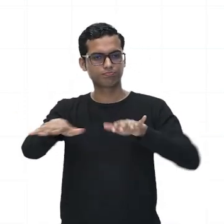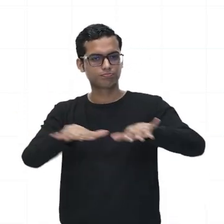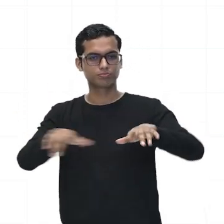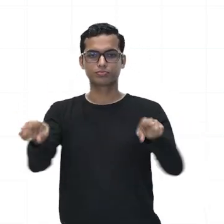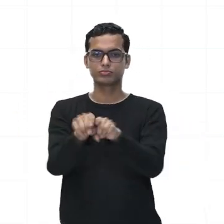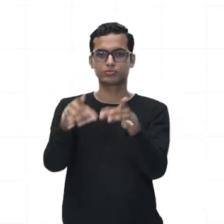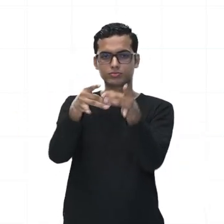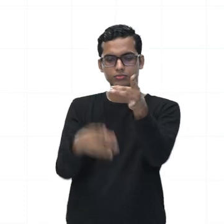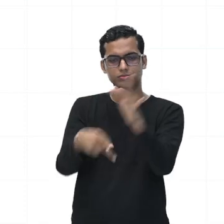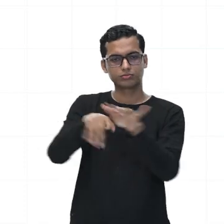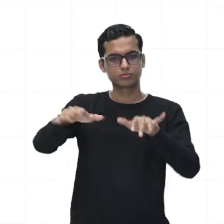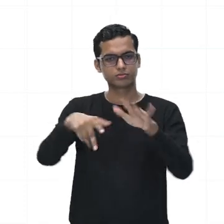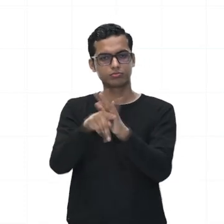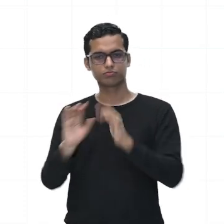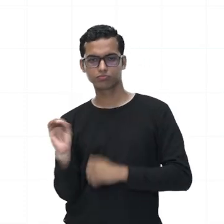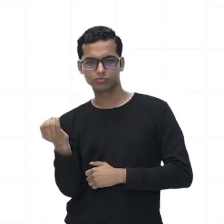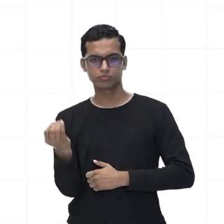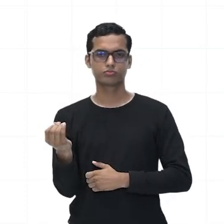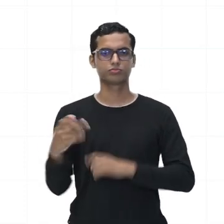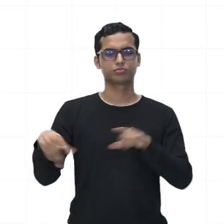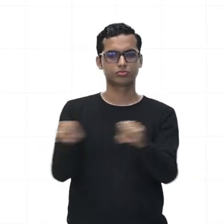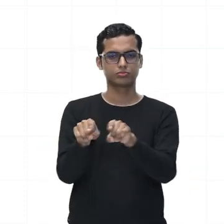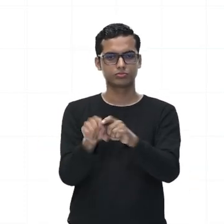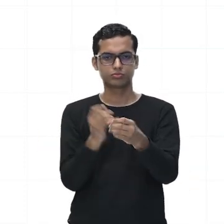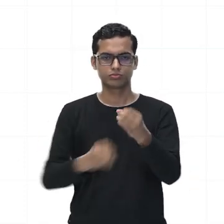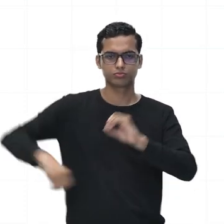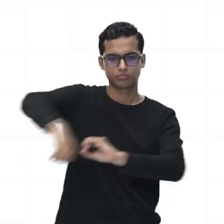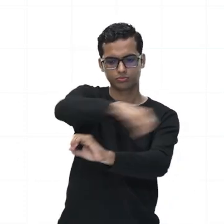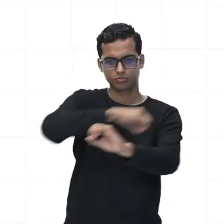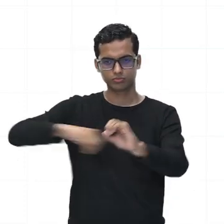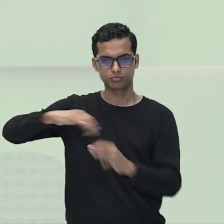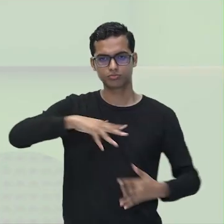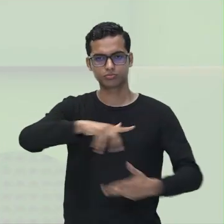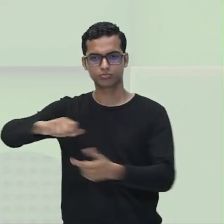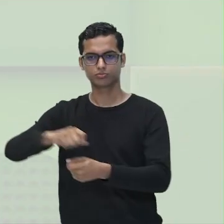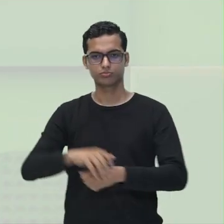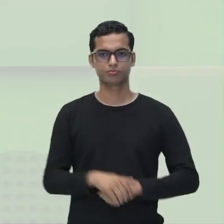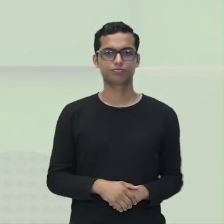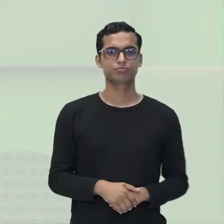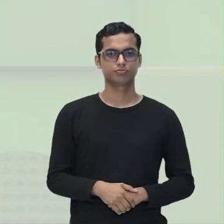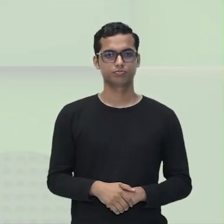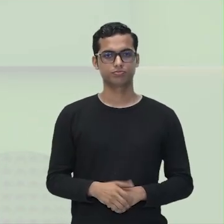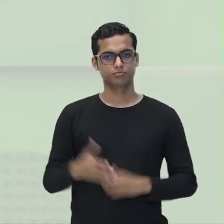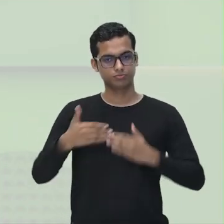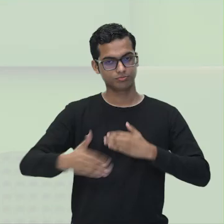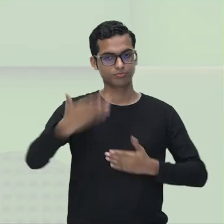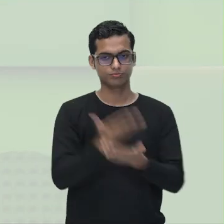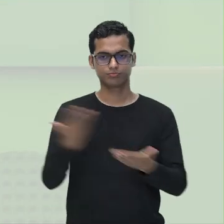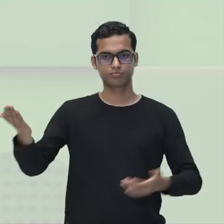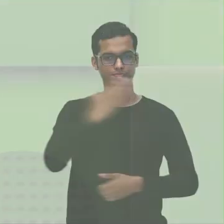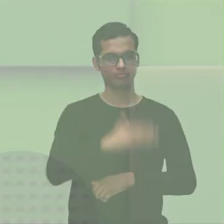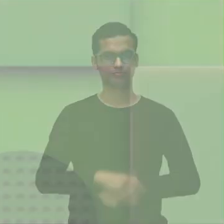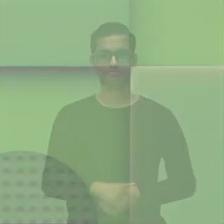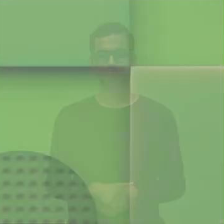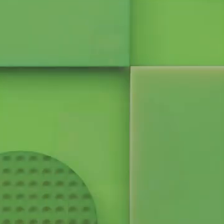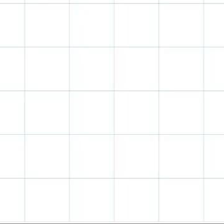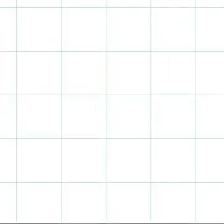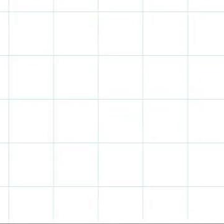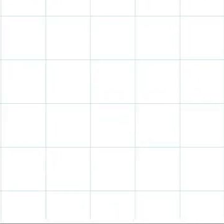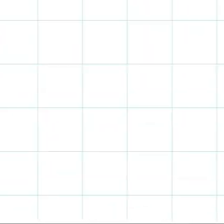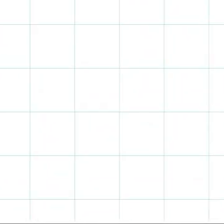detalhamento, movimentos de rotação e translação da Terra. E vamos para a nossa aula.